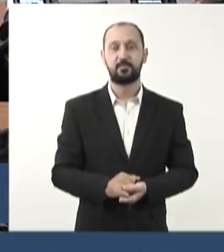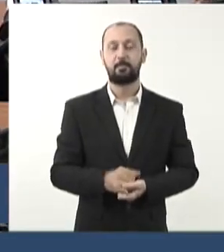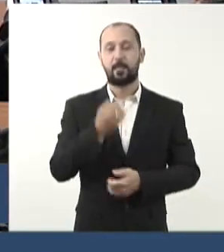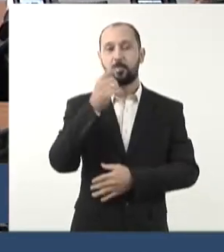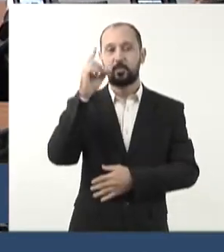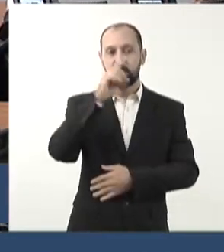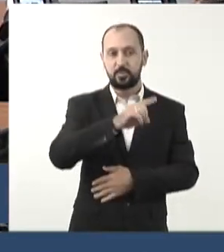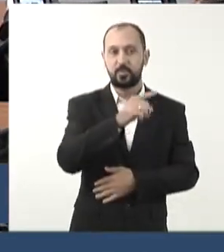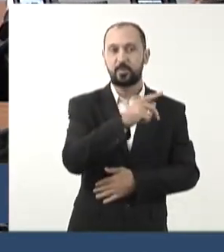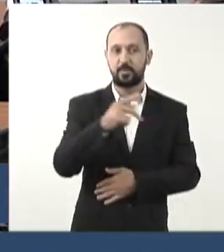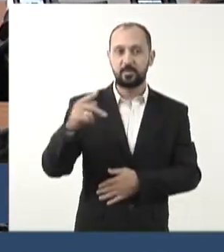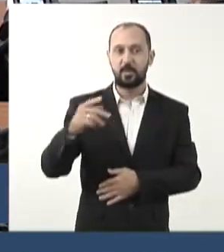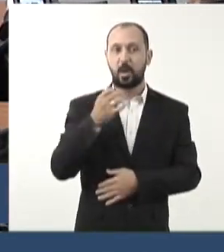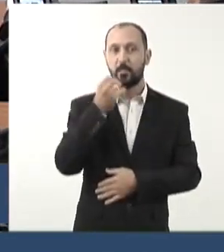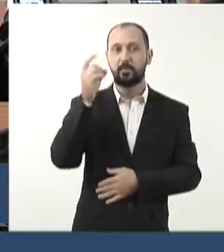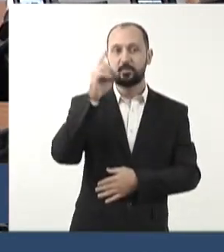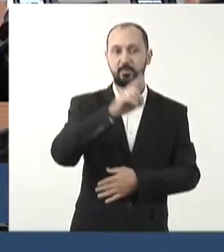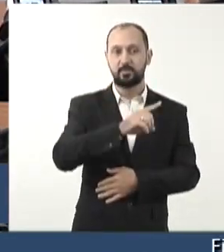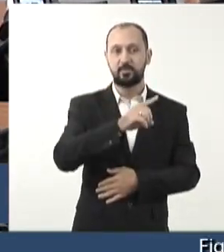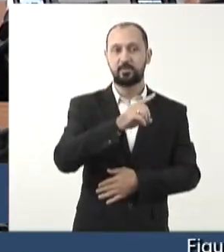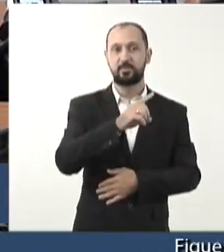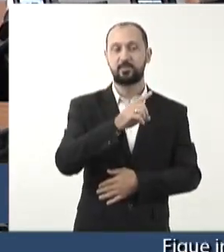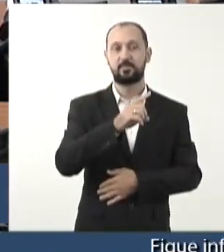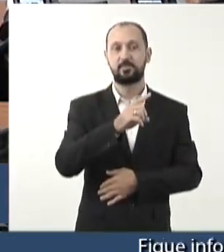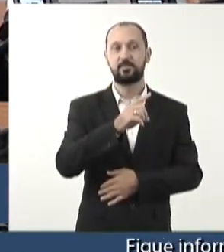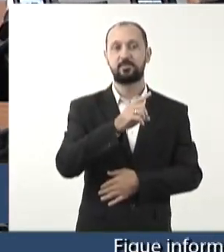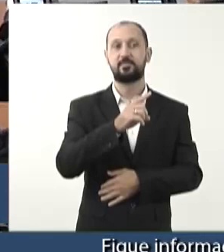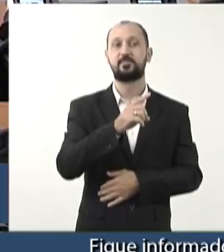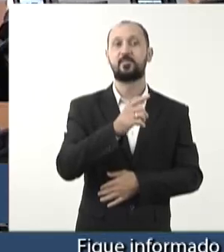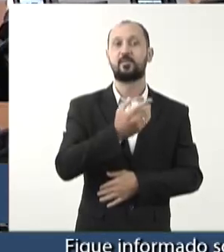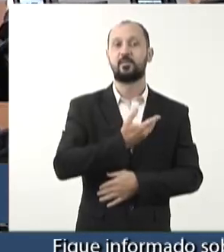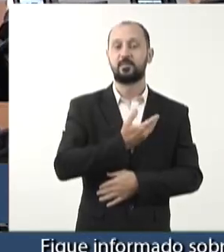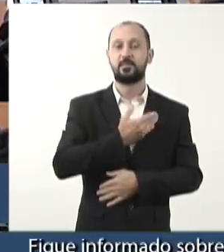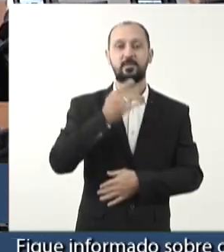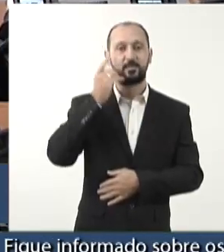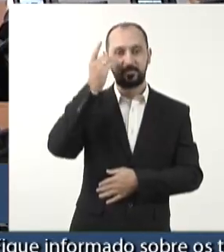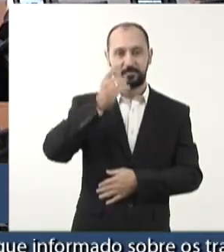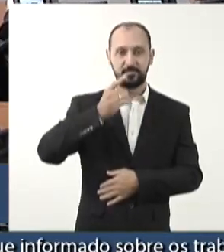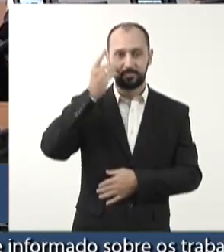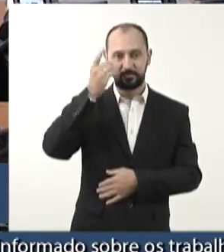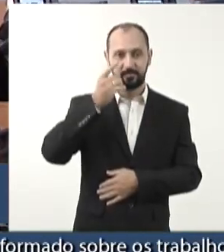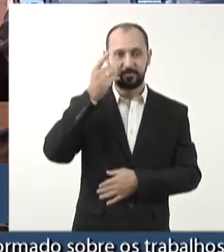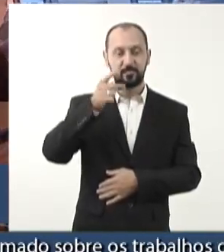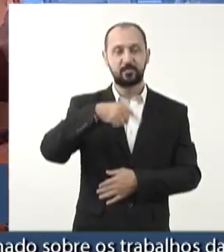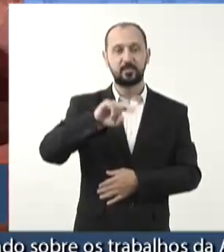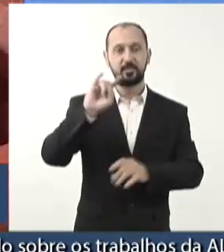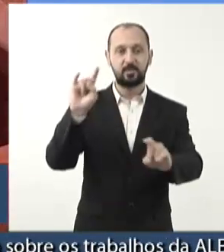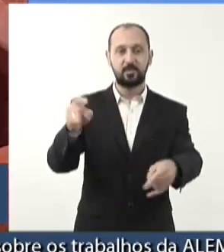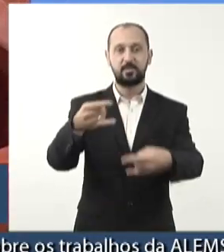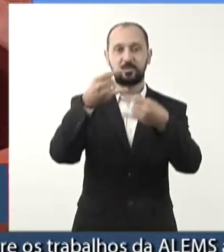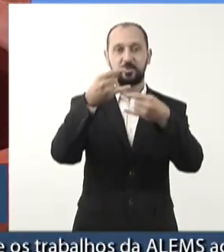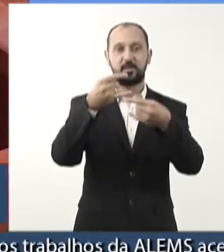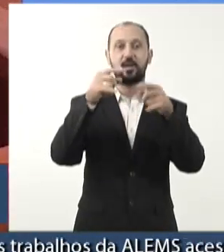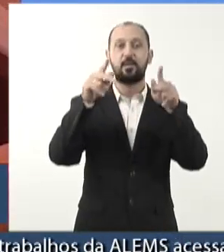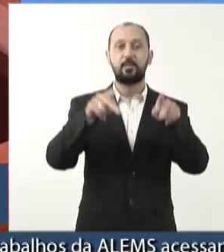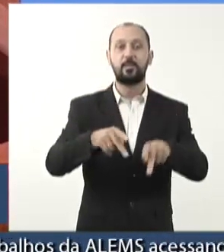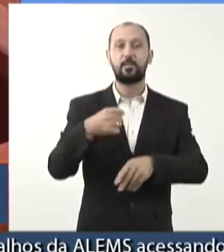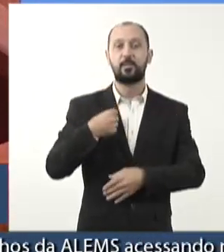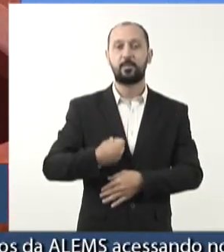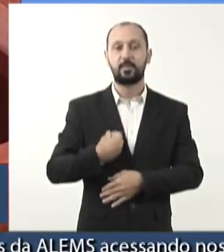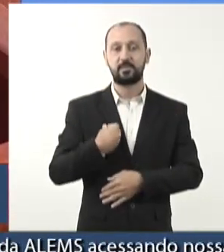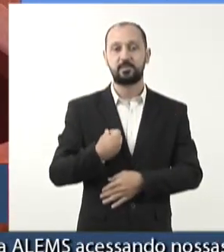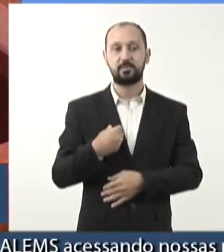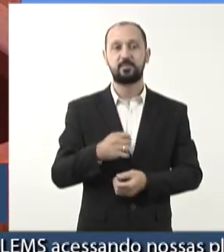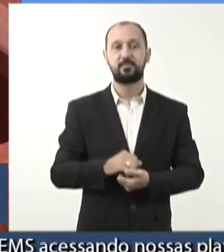Bom dia, presidente. Bom dia, nobres colegas, deputados e deputadas que estão online, ao público